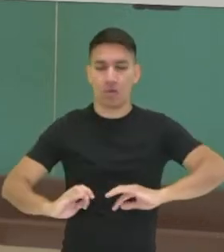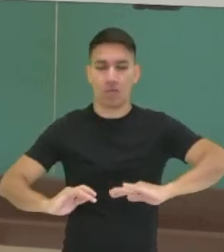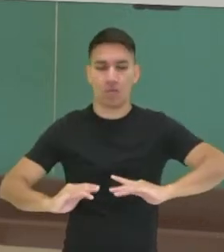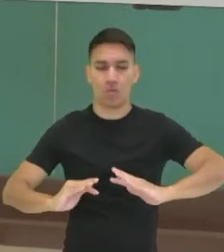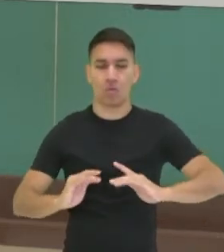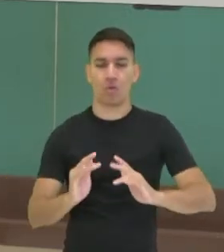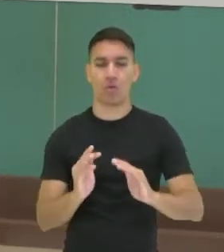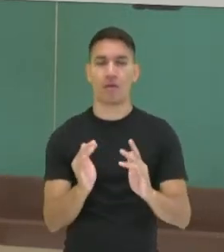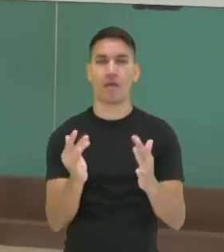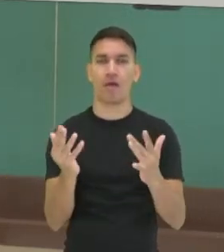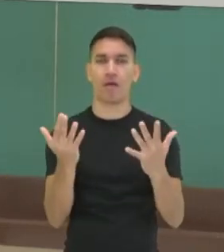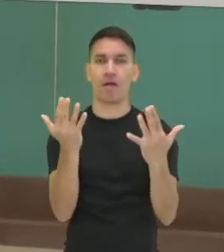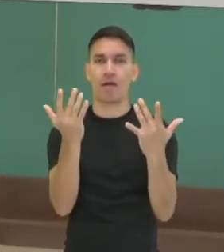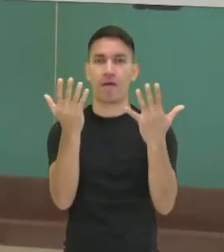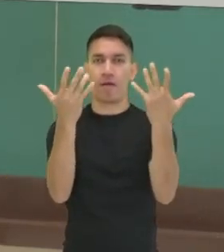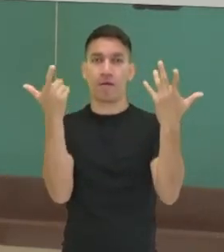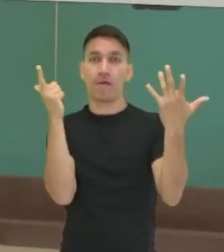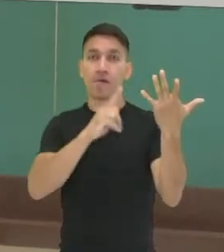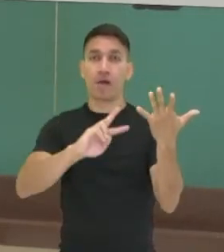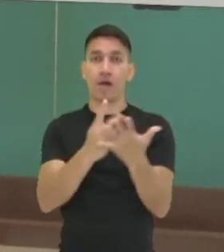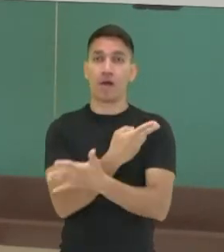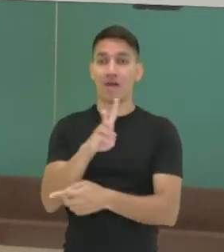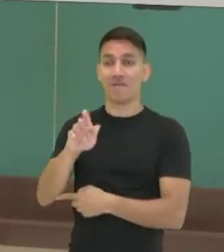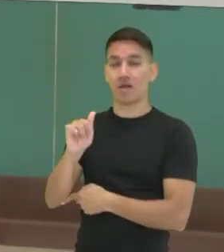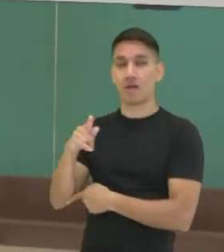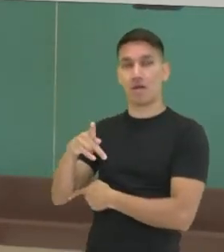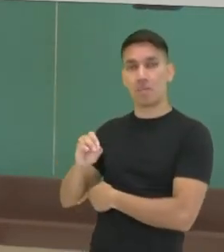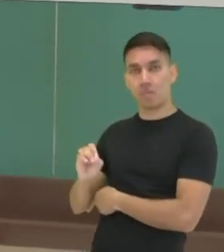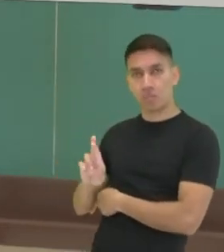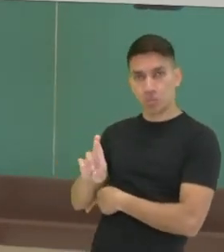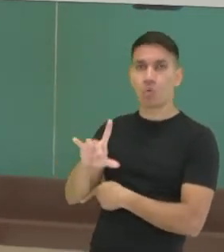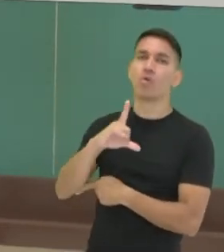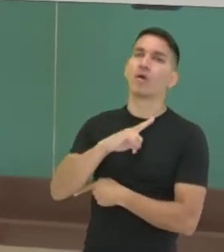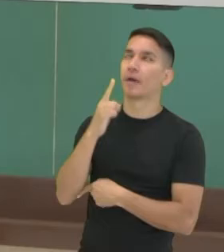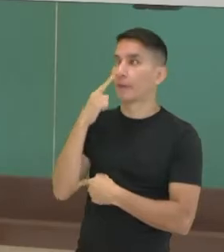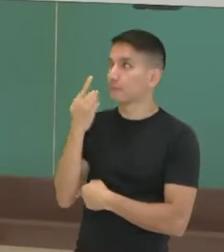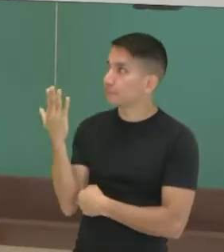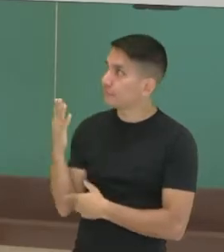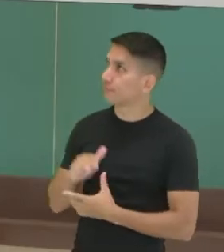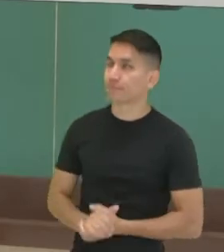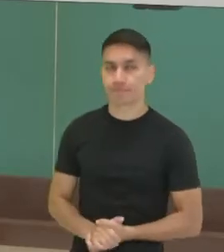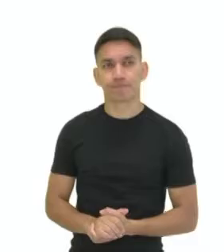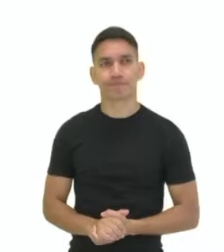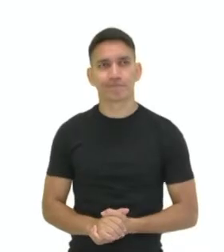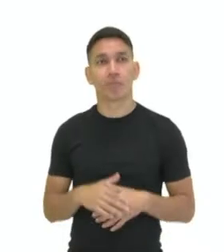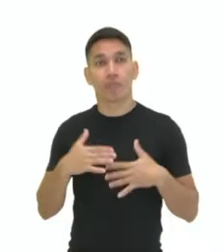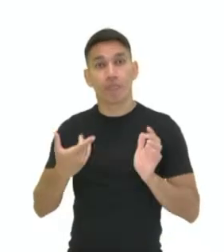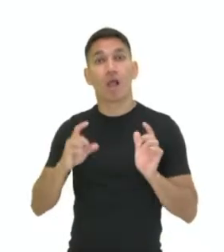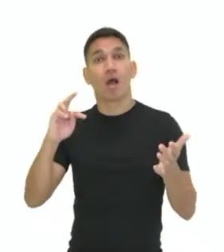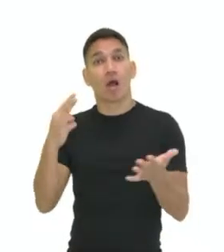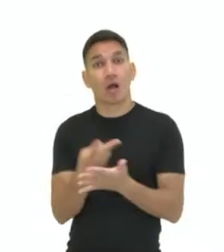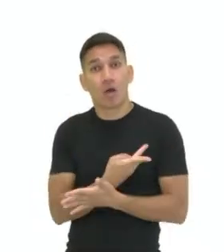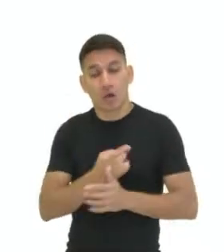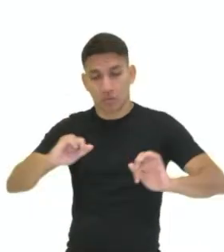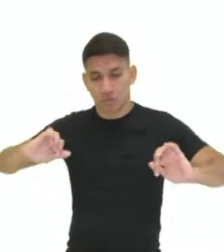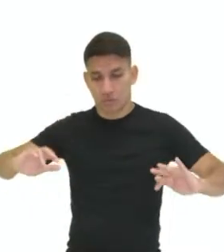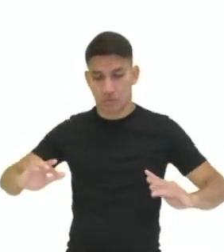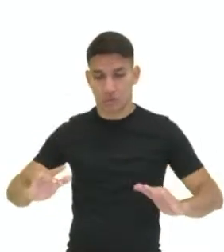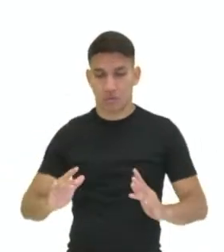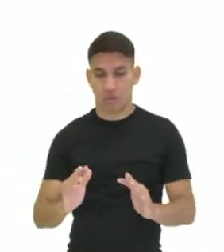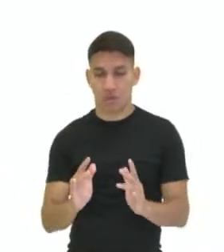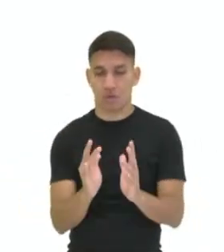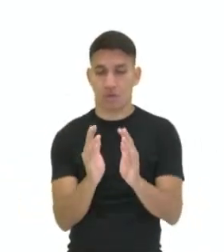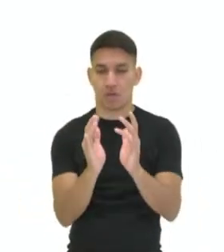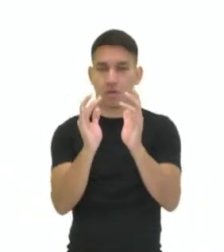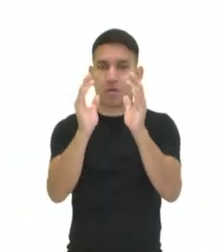atmosfera, né? Formando ali o chamado vapor d'água. Isso aqui também é bastante importante para a gente entender. Esse vapor d'água na atmosfera se condensa em